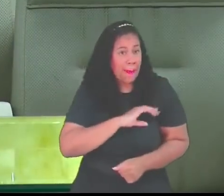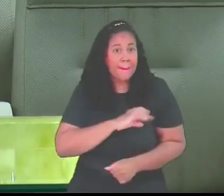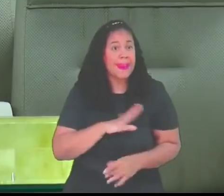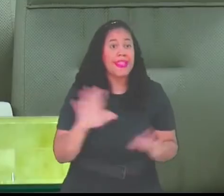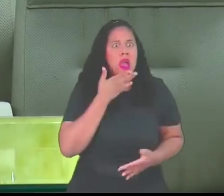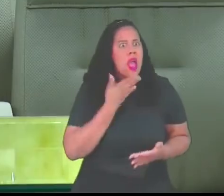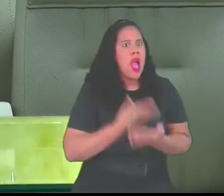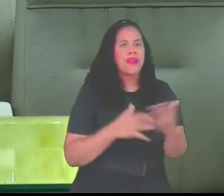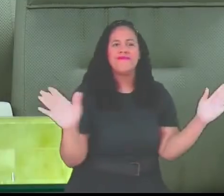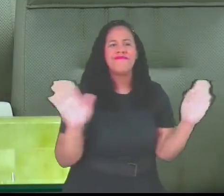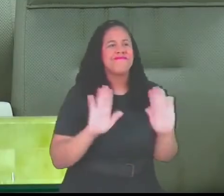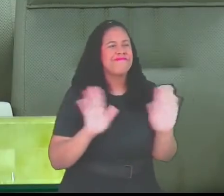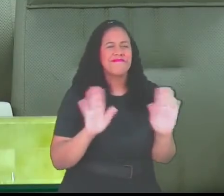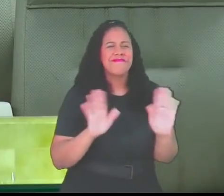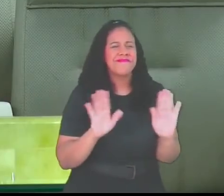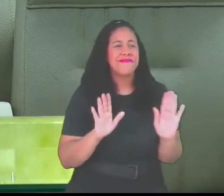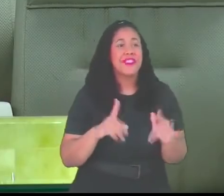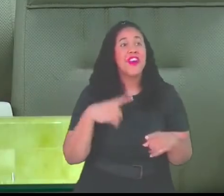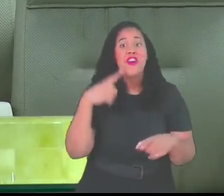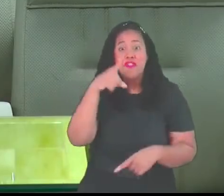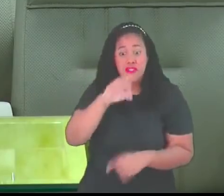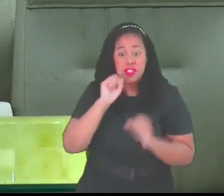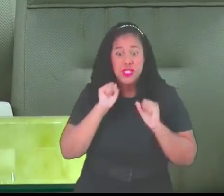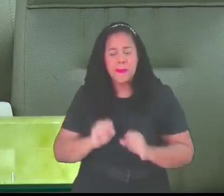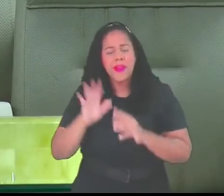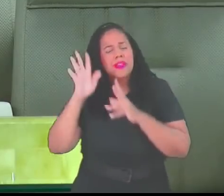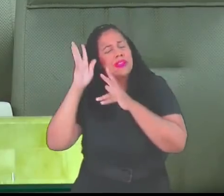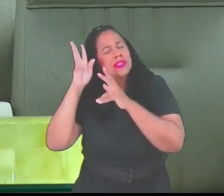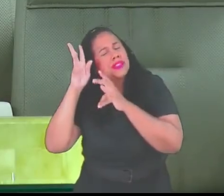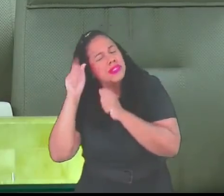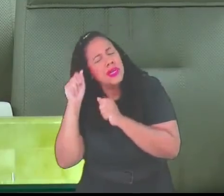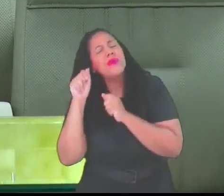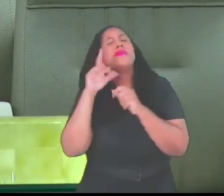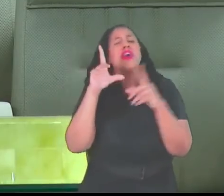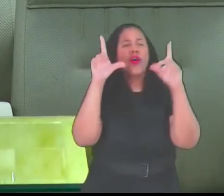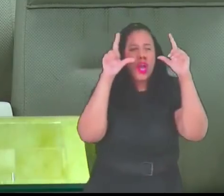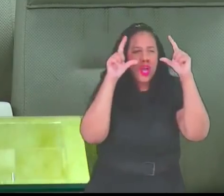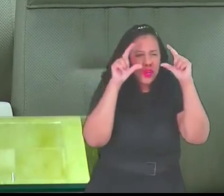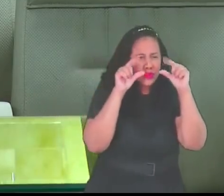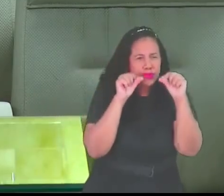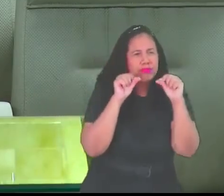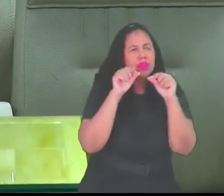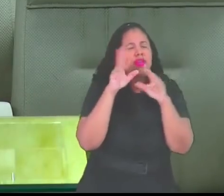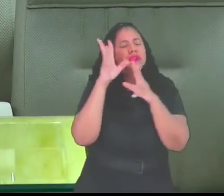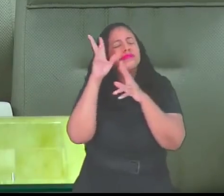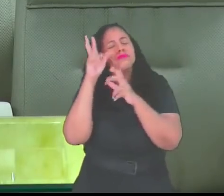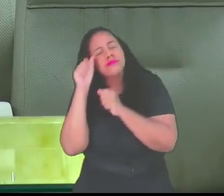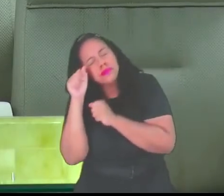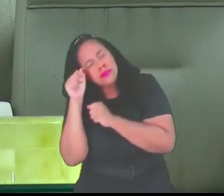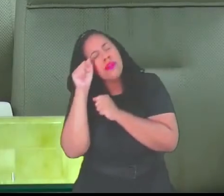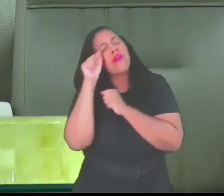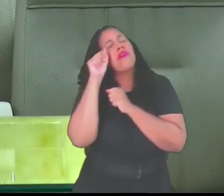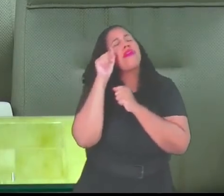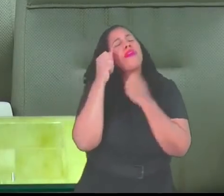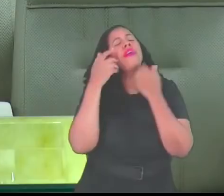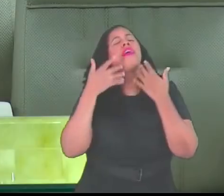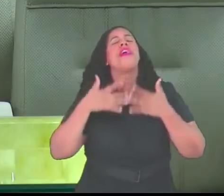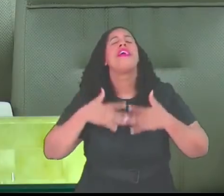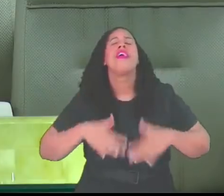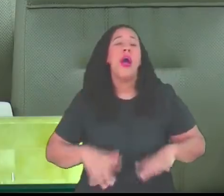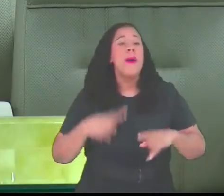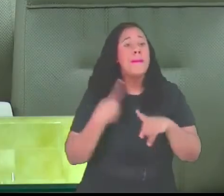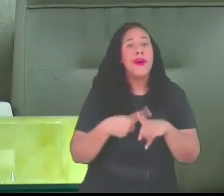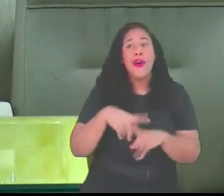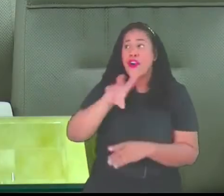te espante. Você pode dormir, feche os seus olhos, ronque e relaxe, porque